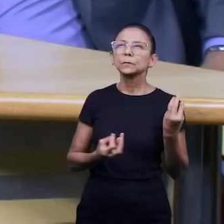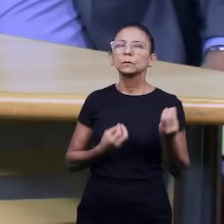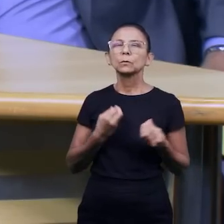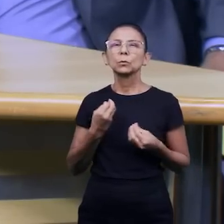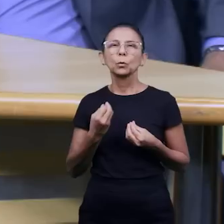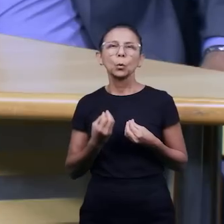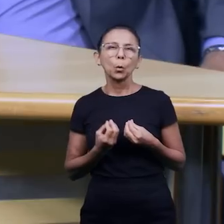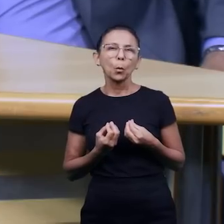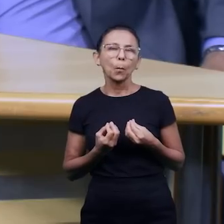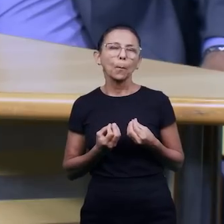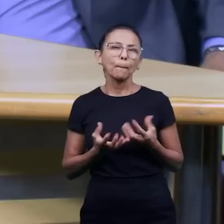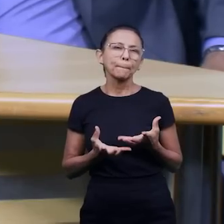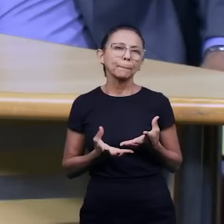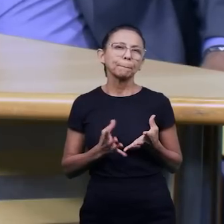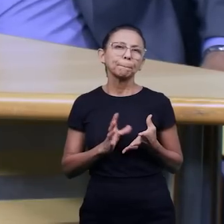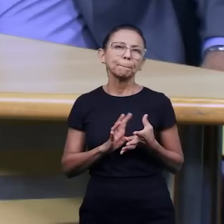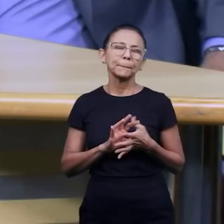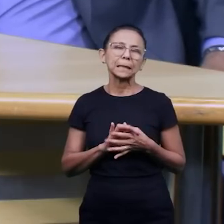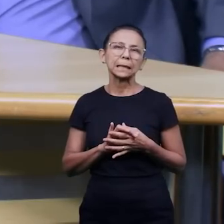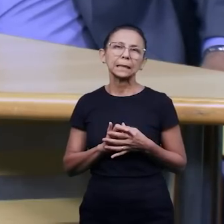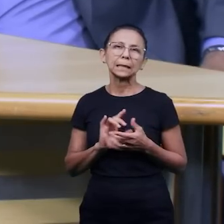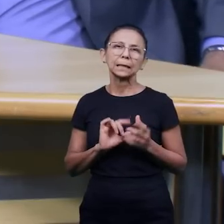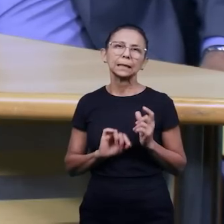que o consultório médico seja o próprio